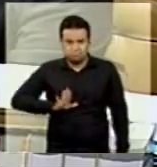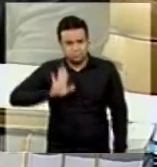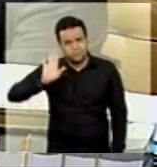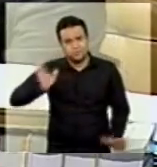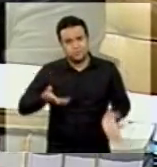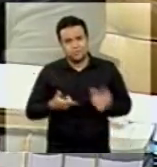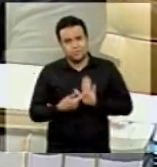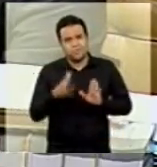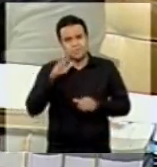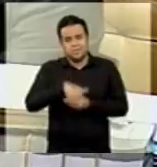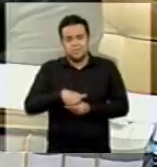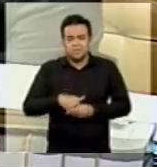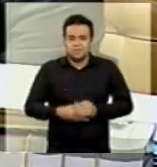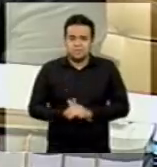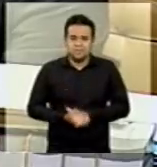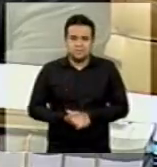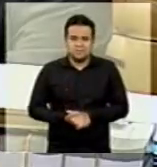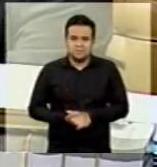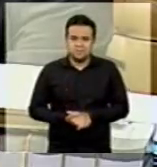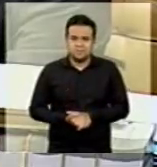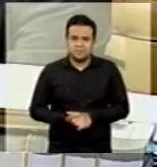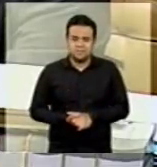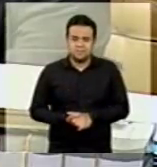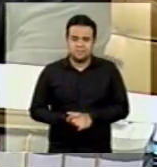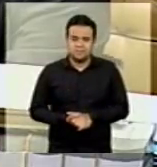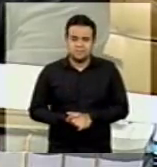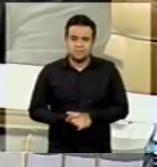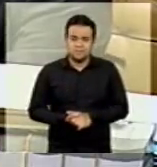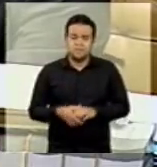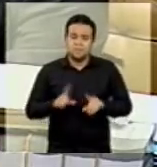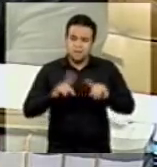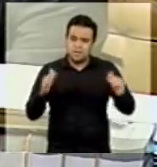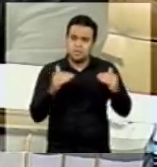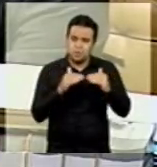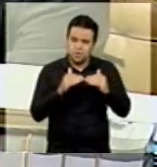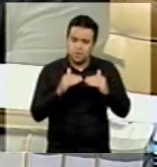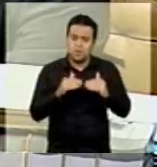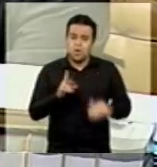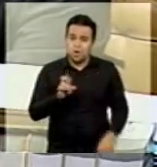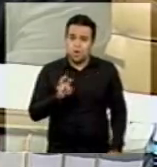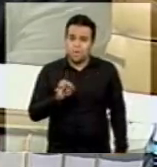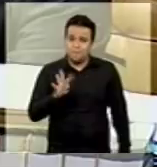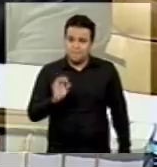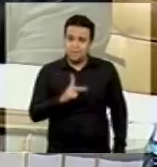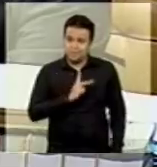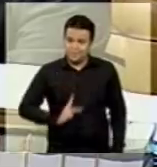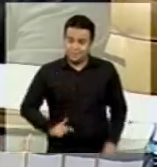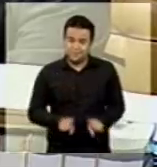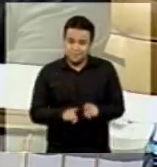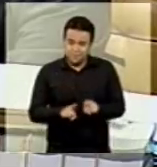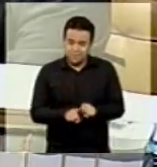também neste julgamento, mas acompanhando o eminente ministro Roberto Barroso, senhora presidente, também